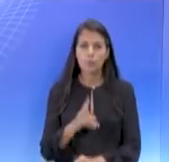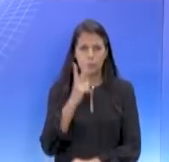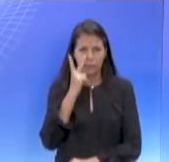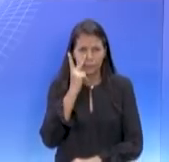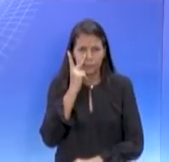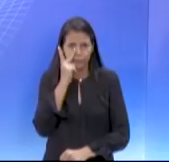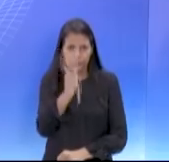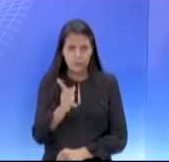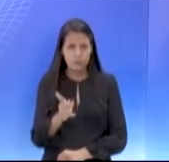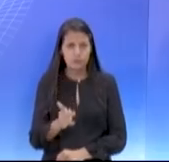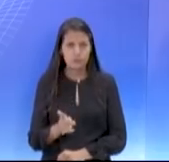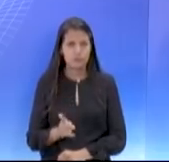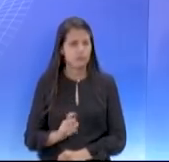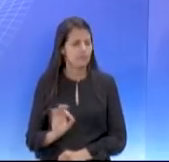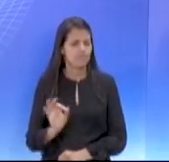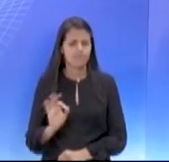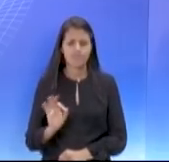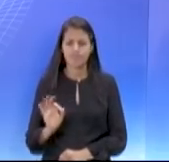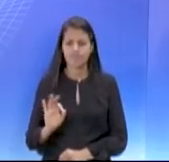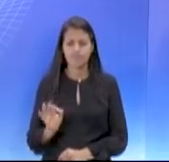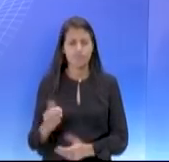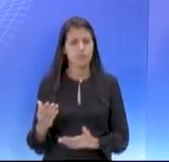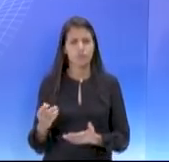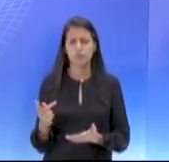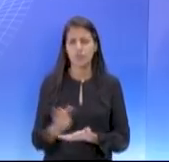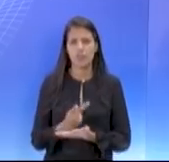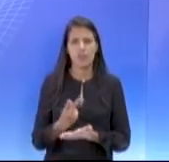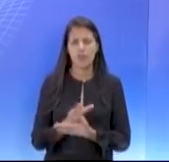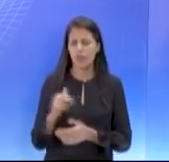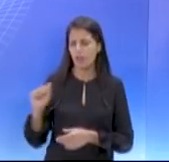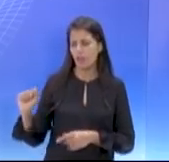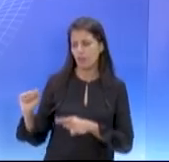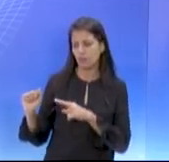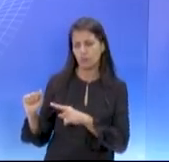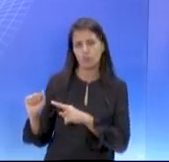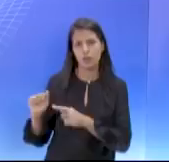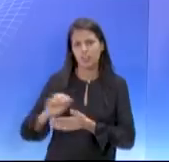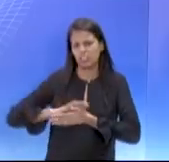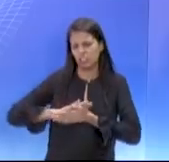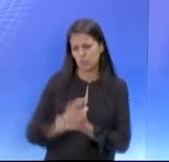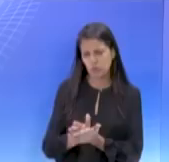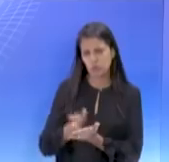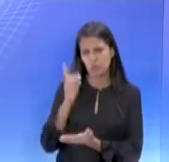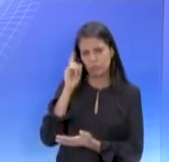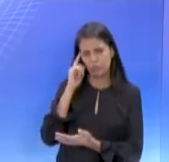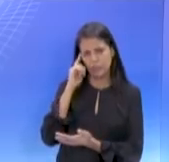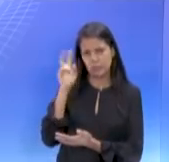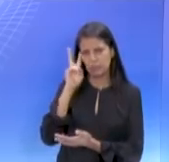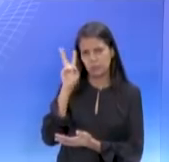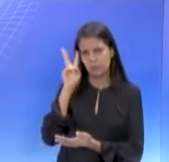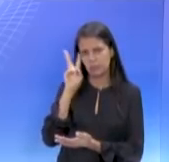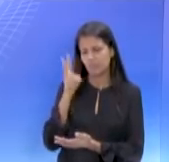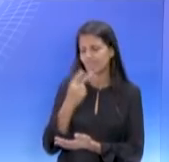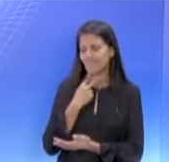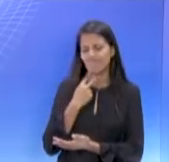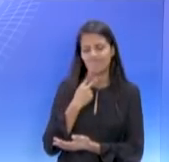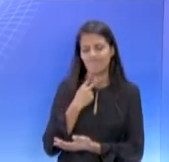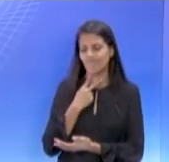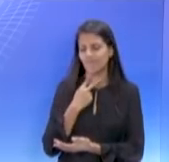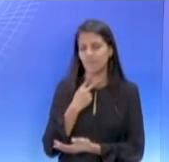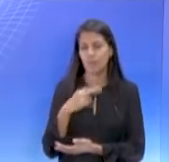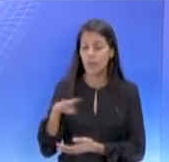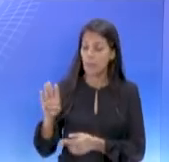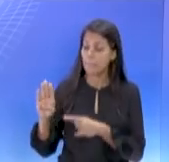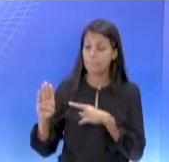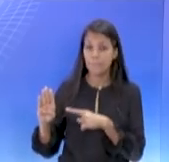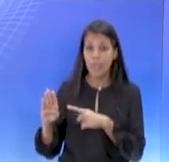Porque tradição é para manter a memória. E no caso aqui, eles estão querendo destruir a memória. Letra B. A arte é a expressão da